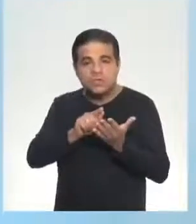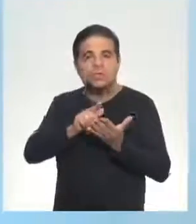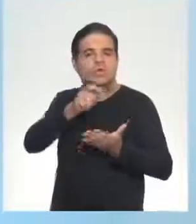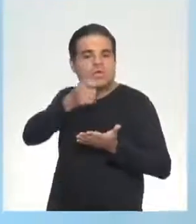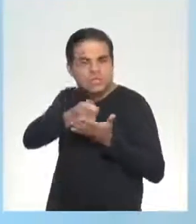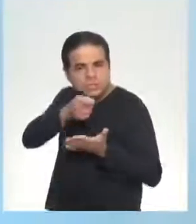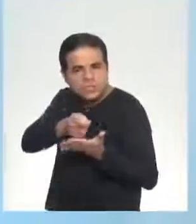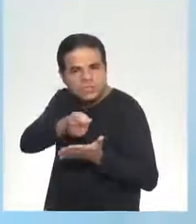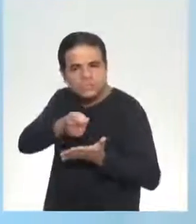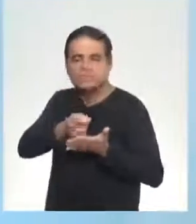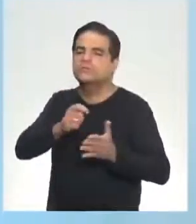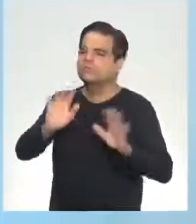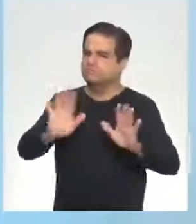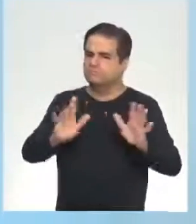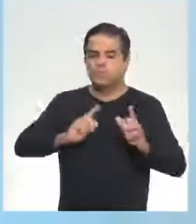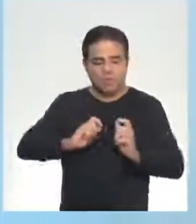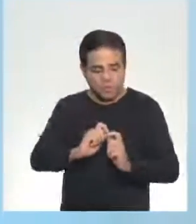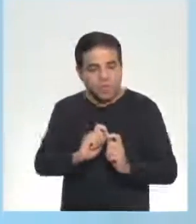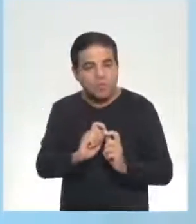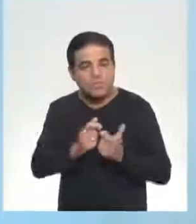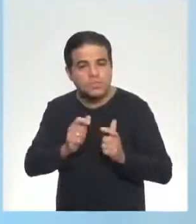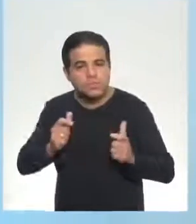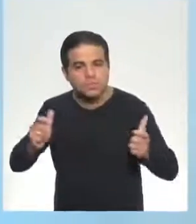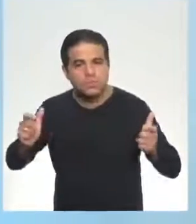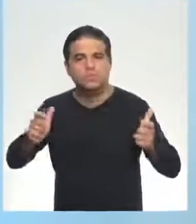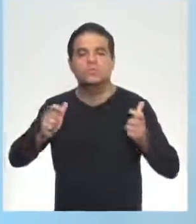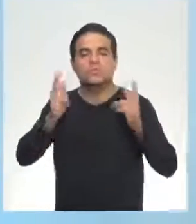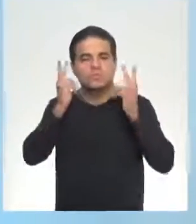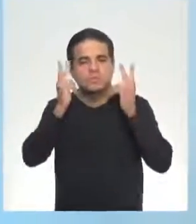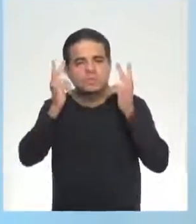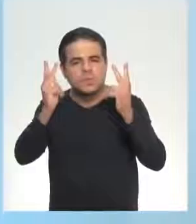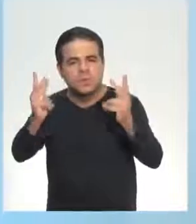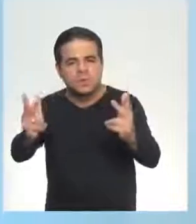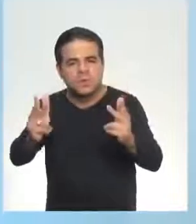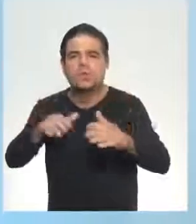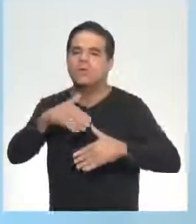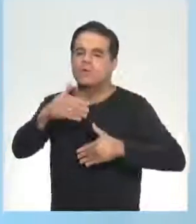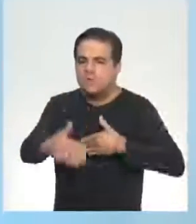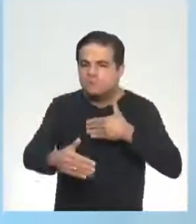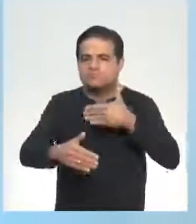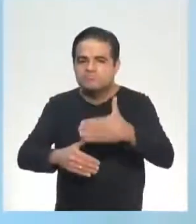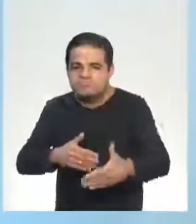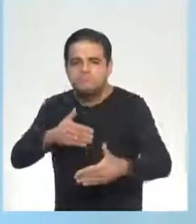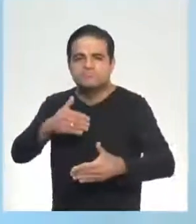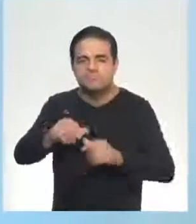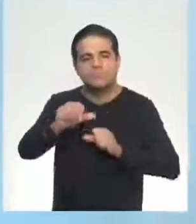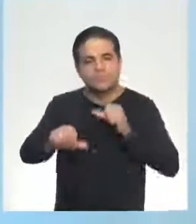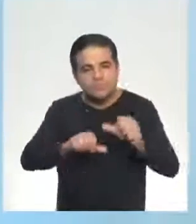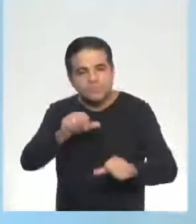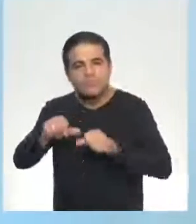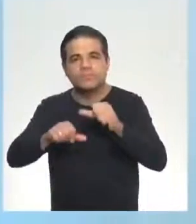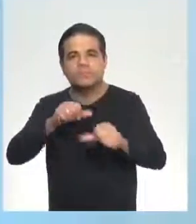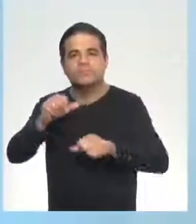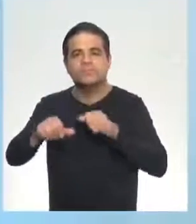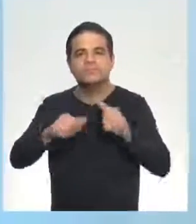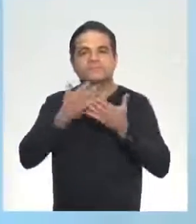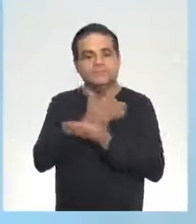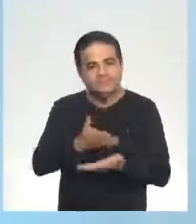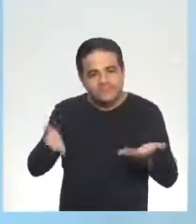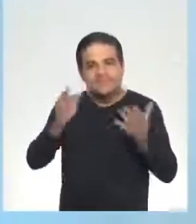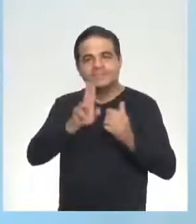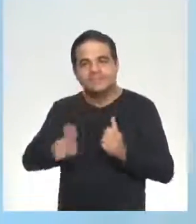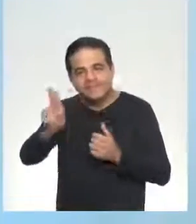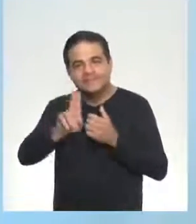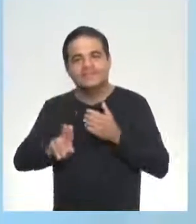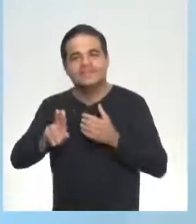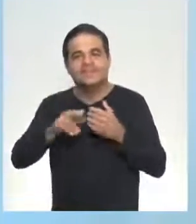rígidos. É claro que eles têm aí uma estrutura, né, mais comum, mas eles vão sofrendo aí modificações conforme nós vamos utilizando,